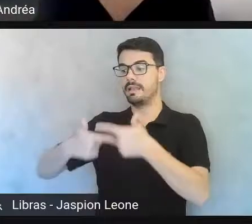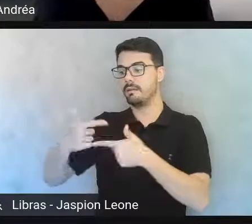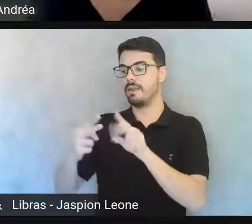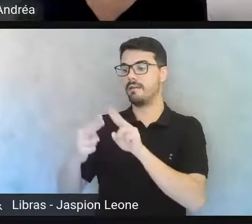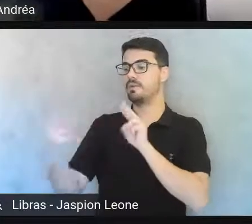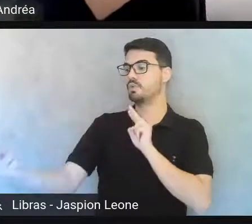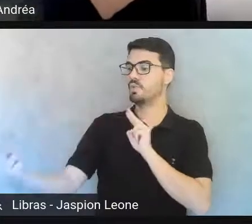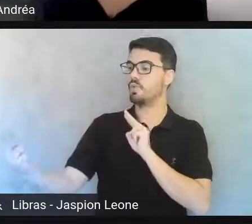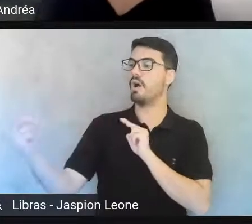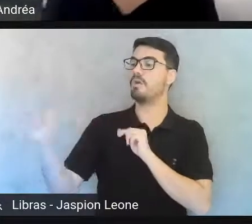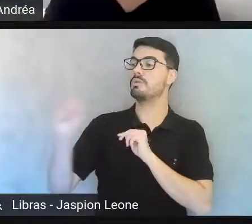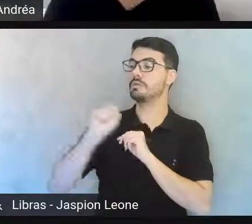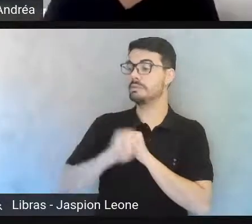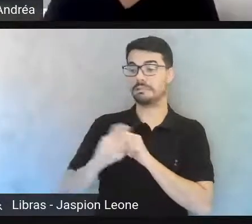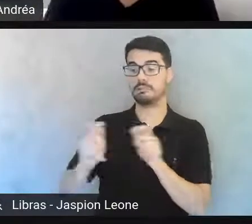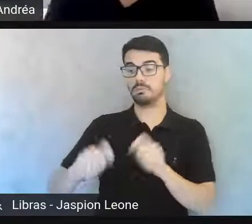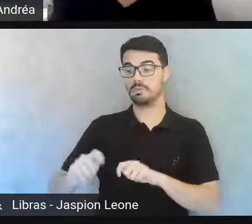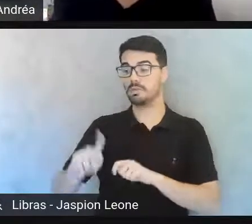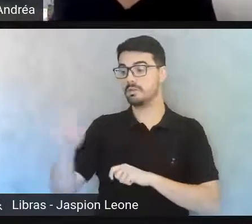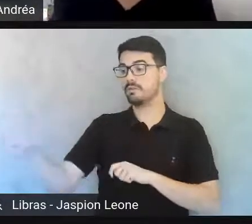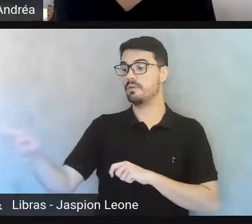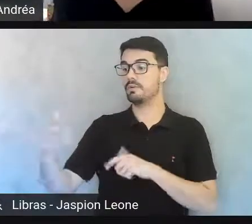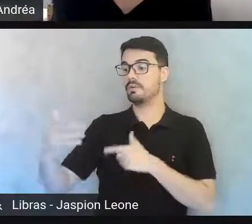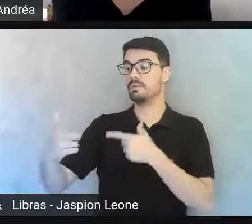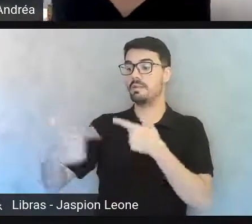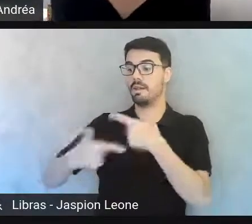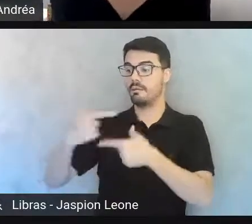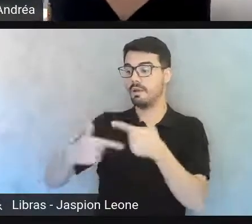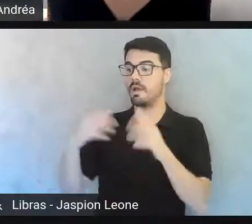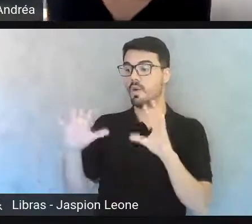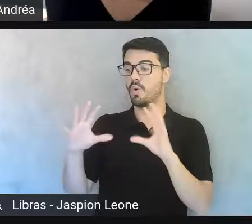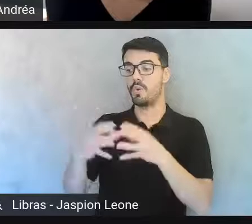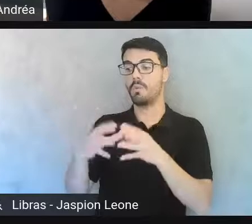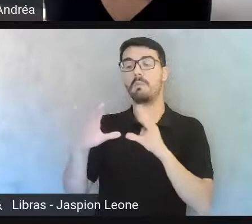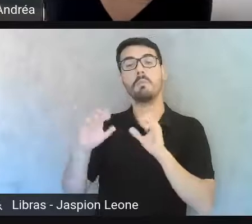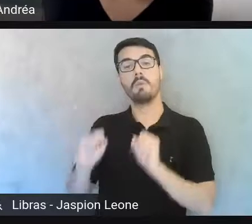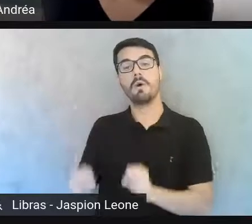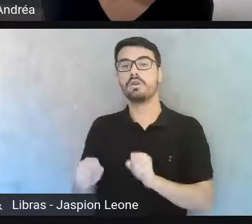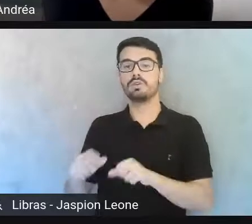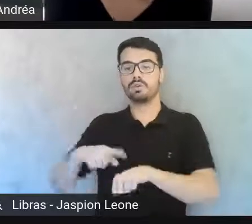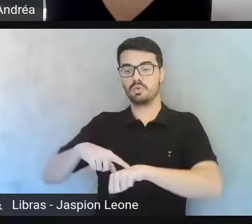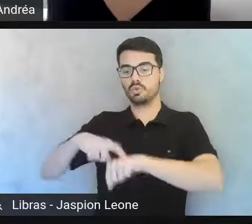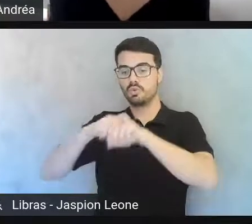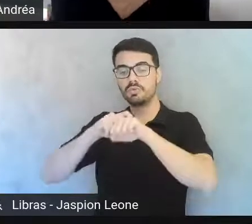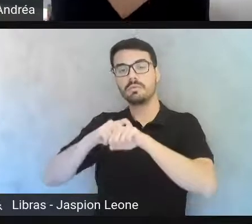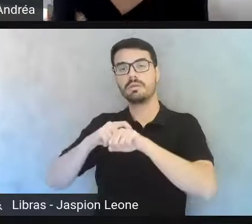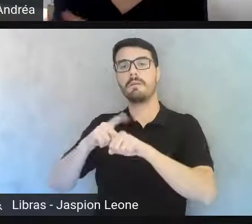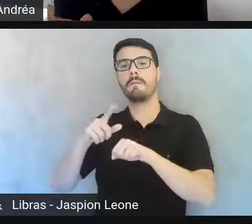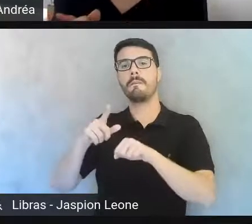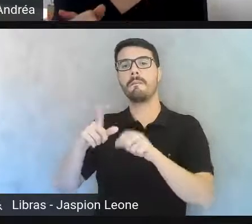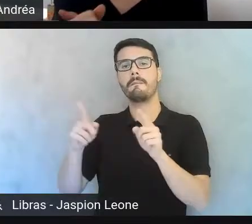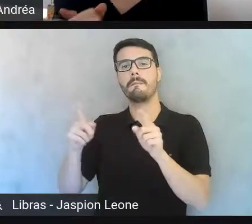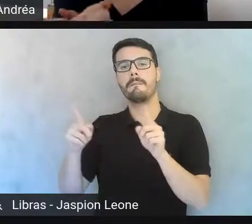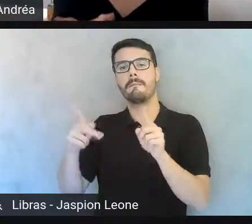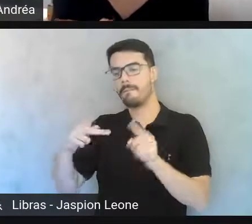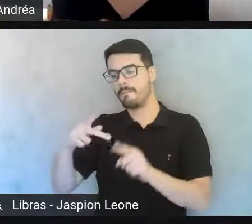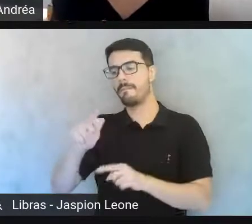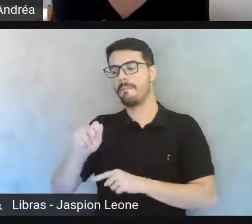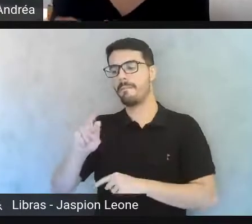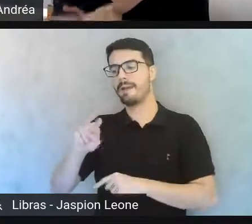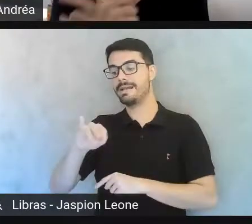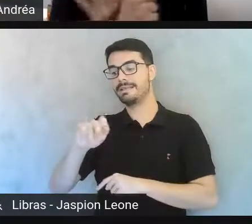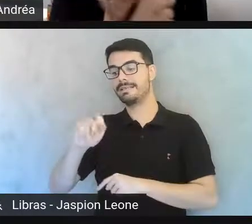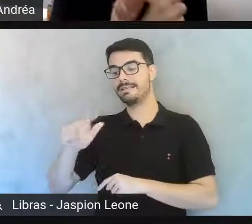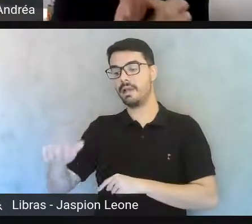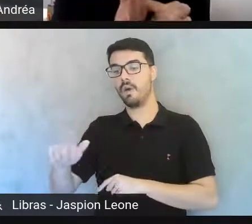estava no grupo de risco, e aí ele podia fazer uma suspensão parcial de execução, e até poder criar banco de horas,